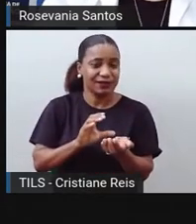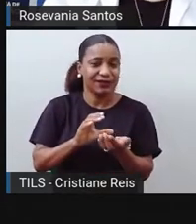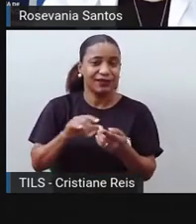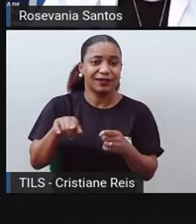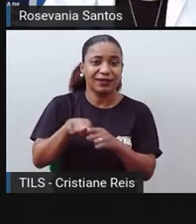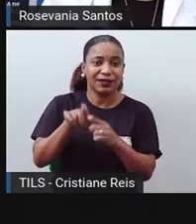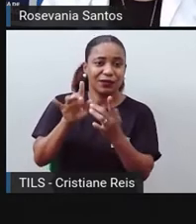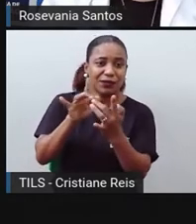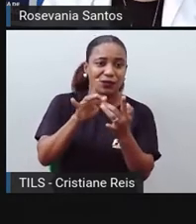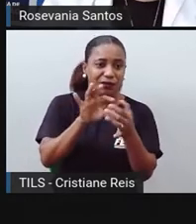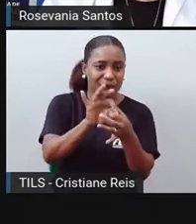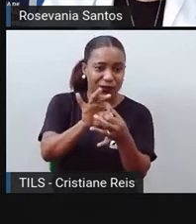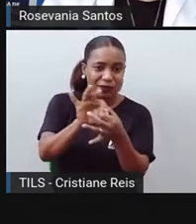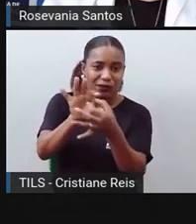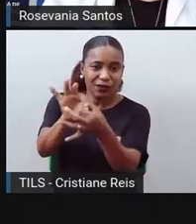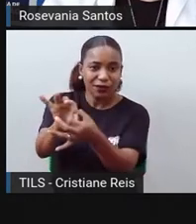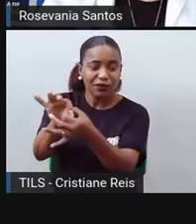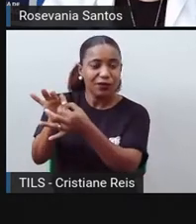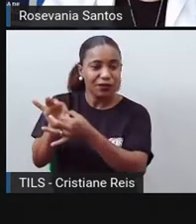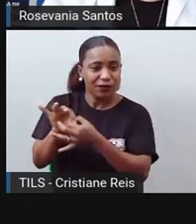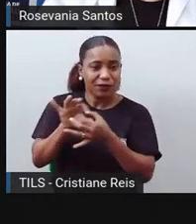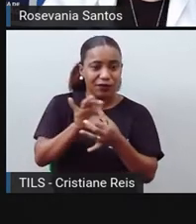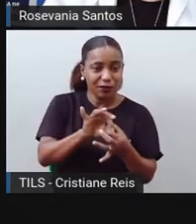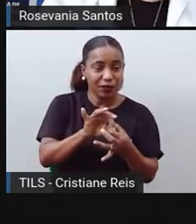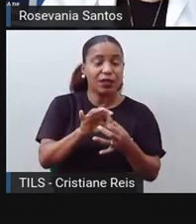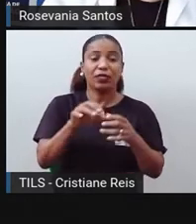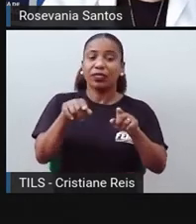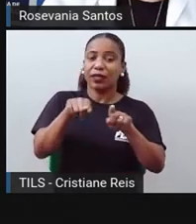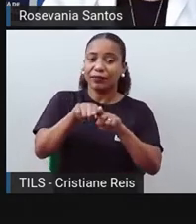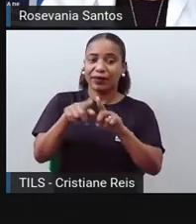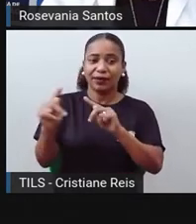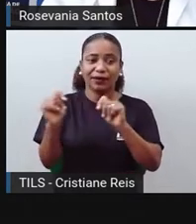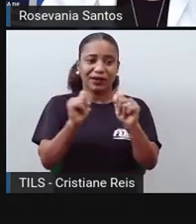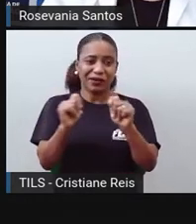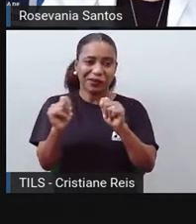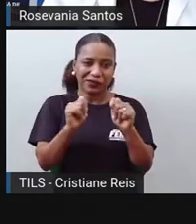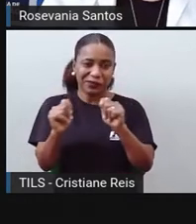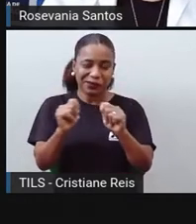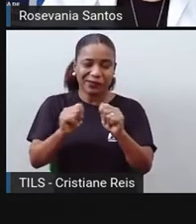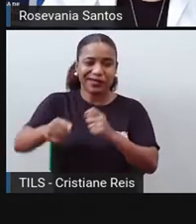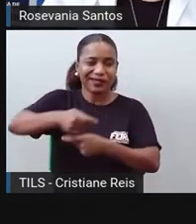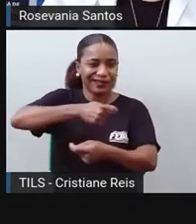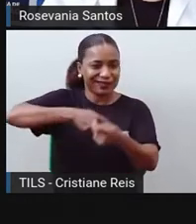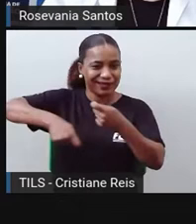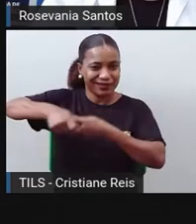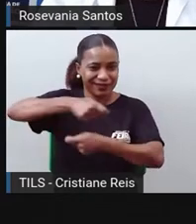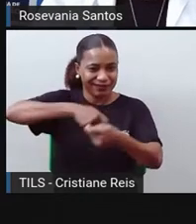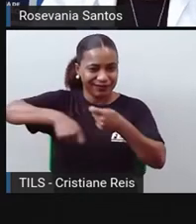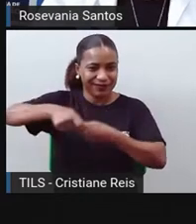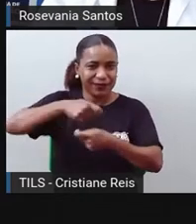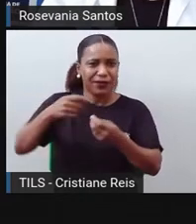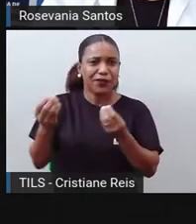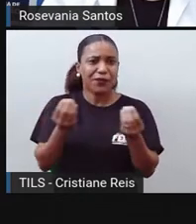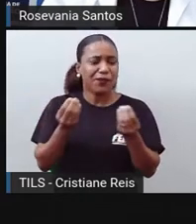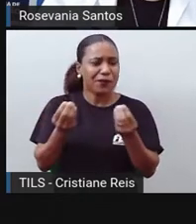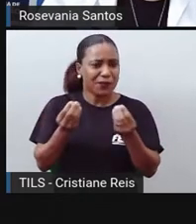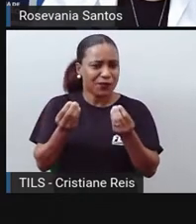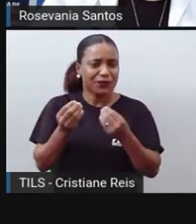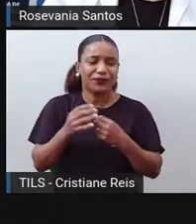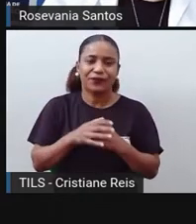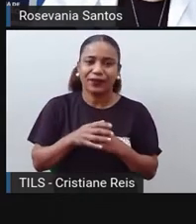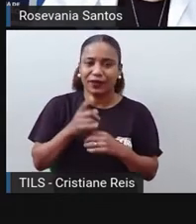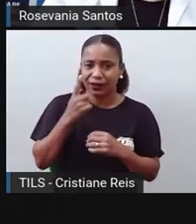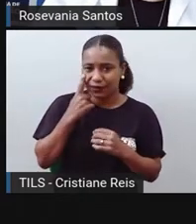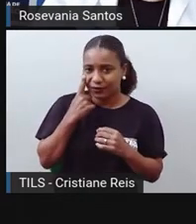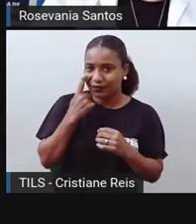de contatos econômicos, né, nesse espaço aqui. Mas a gente vai falar agora só da questão, né, do físico. Então, eu tenho aqui